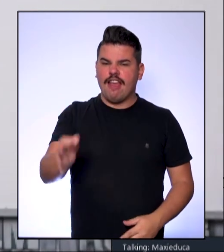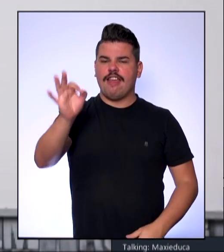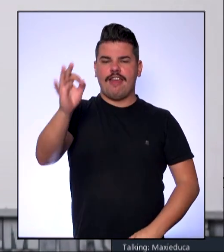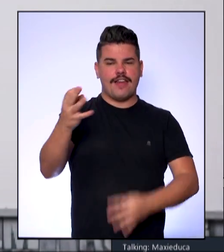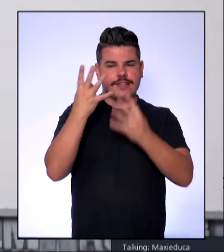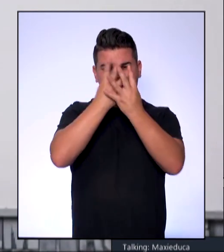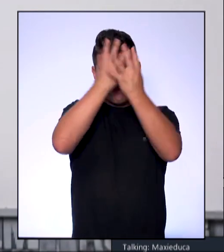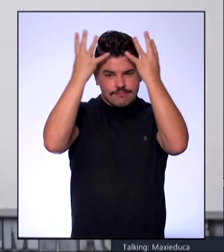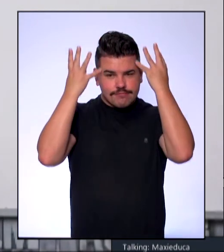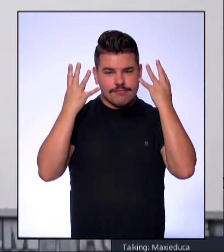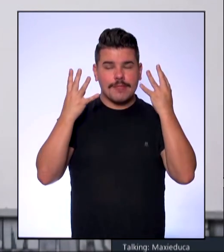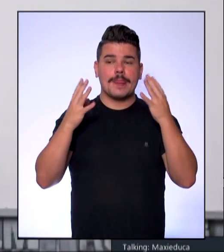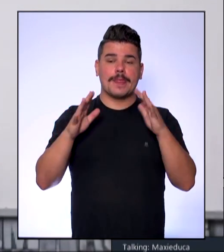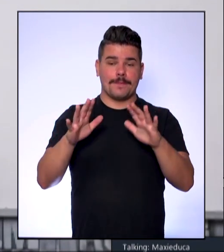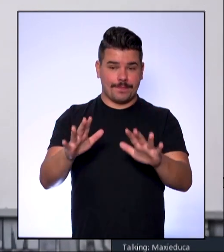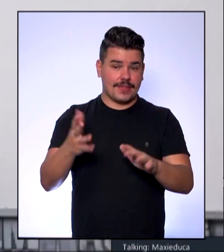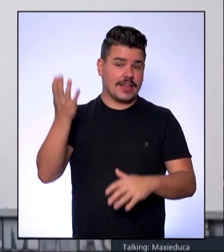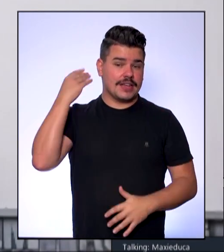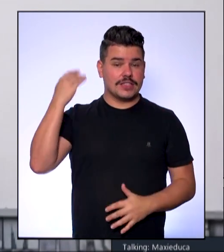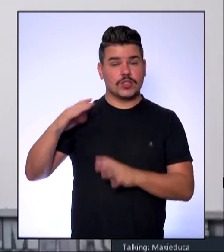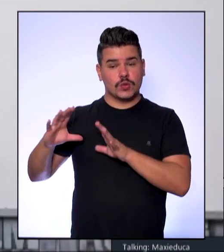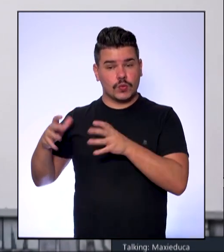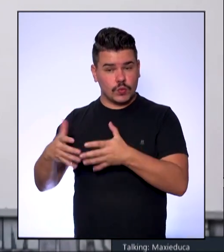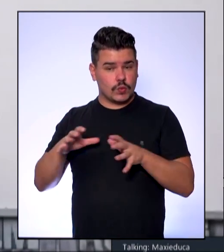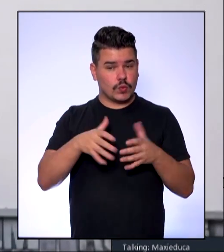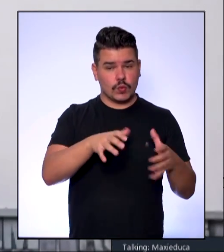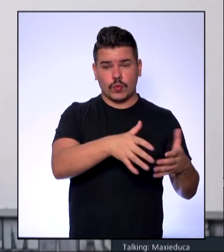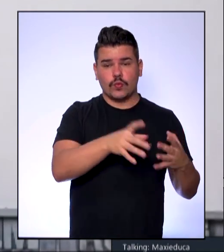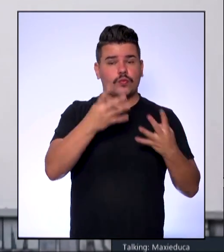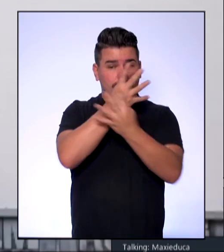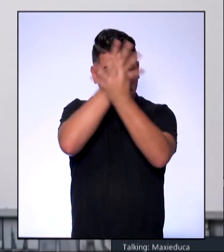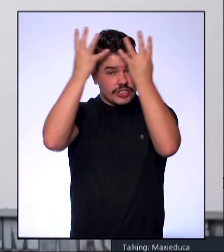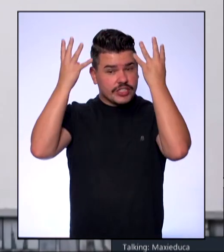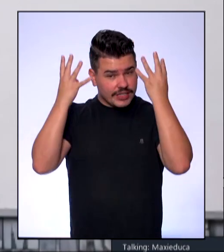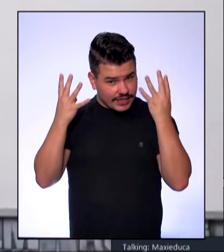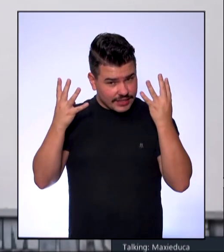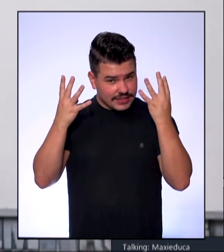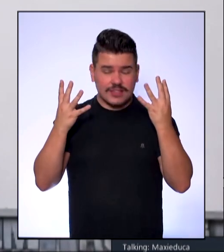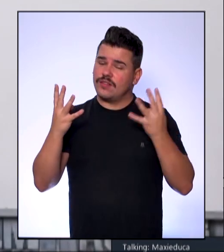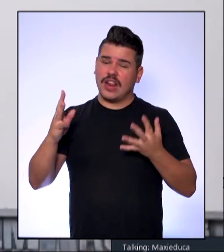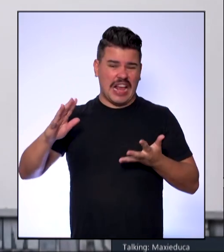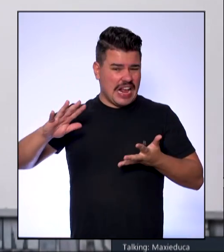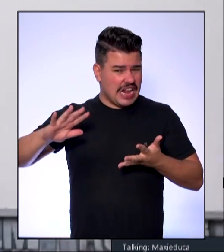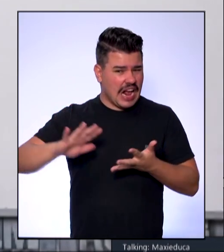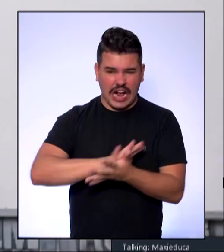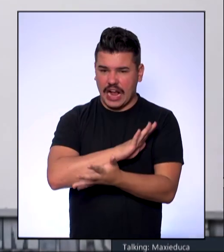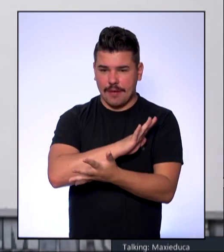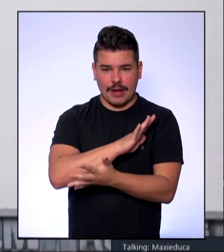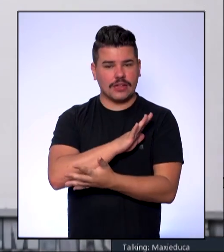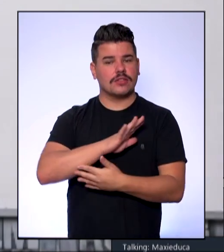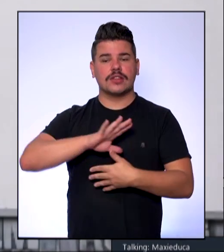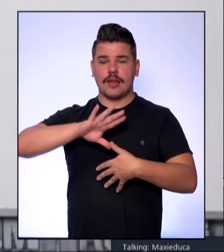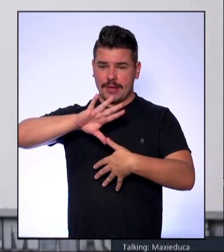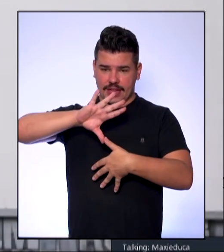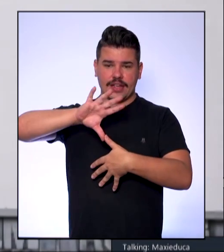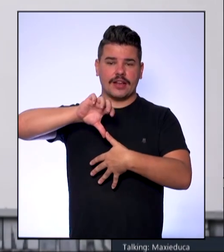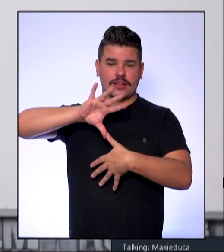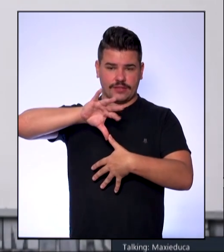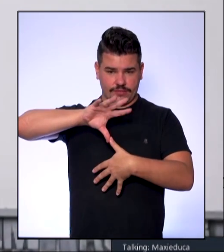complexo? Primeiramente porque os indígenas, eles praticamente foram dizimados da América. Na América do